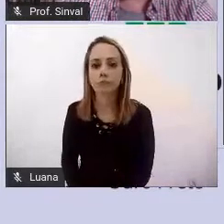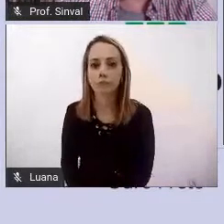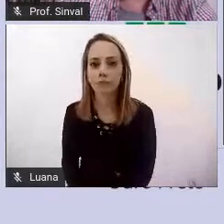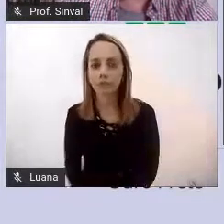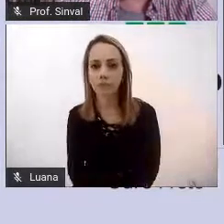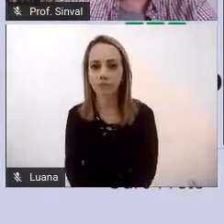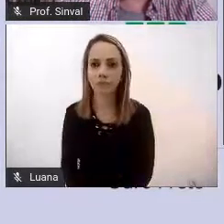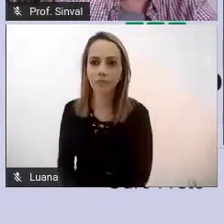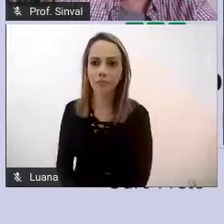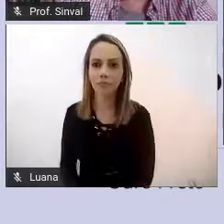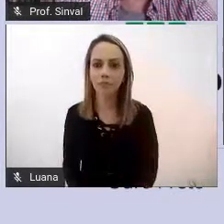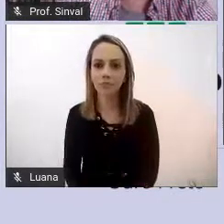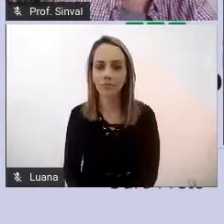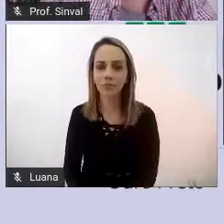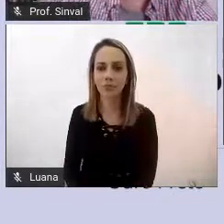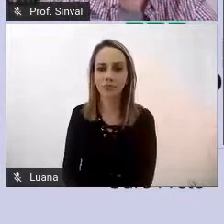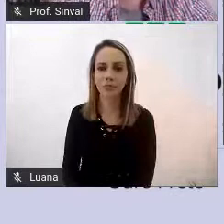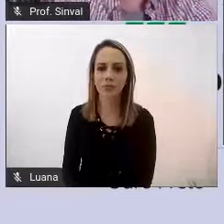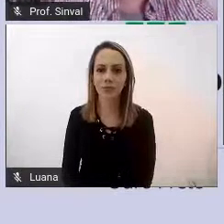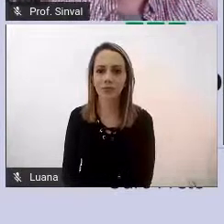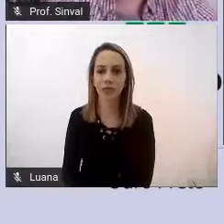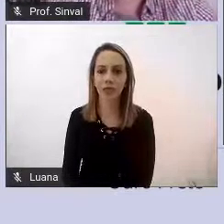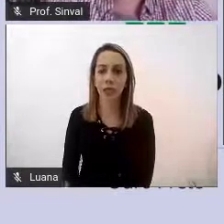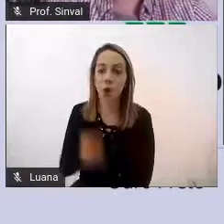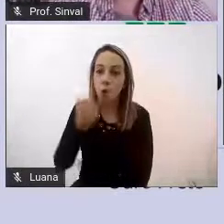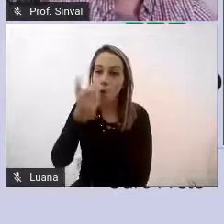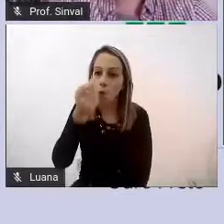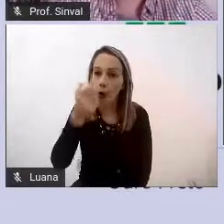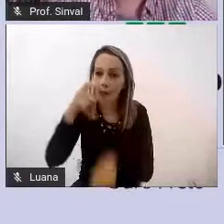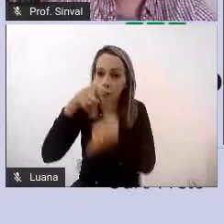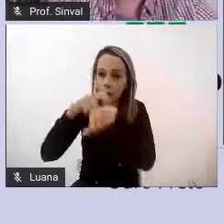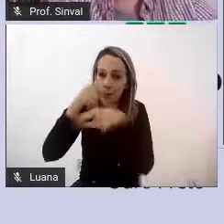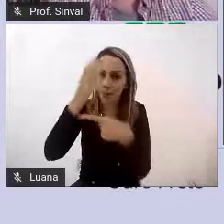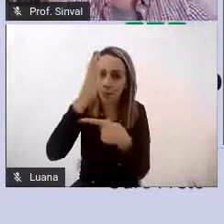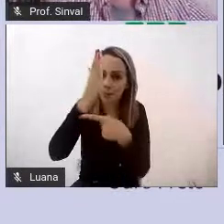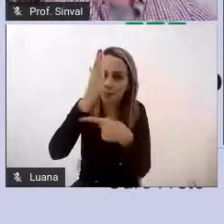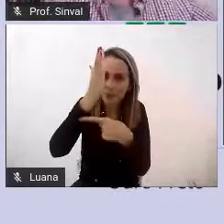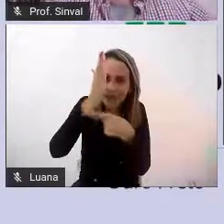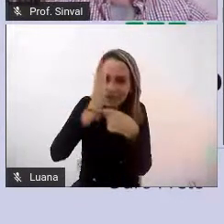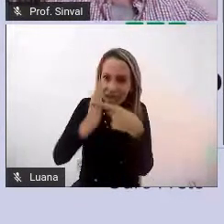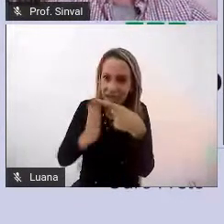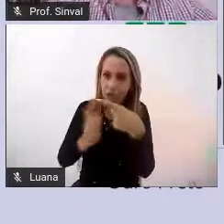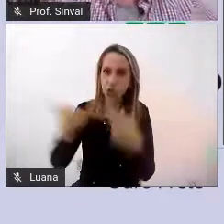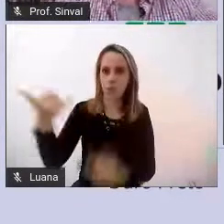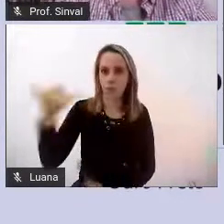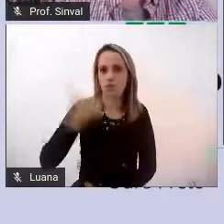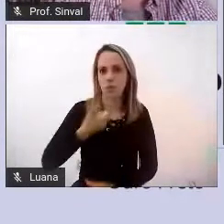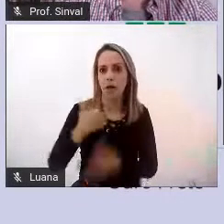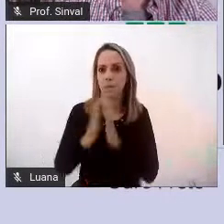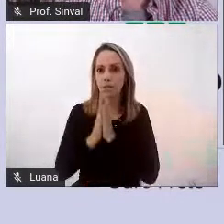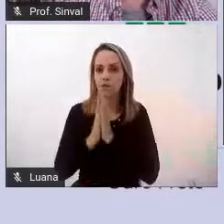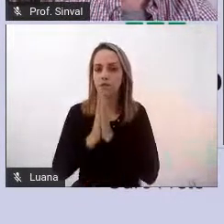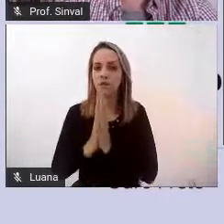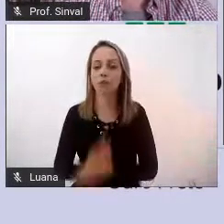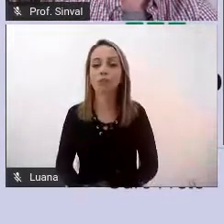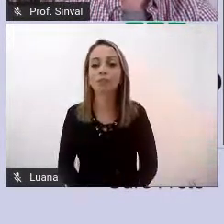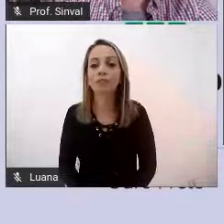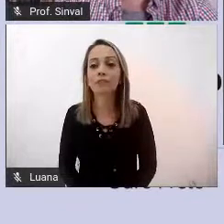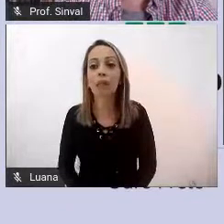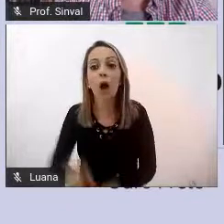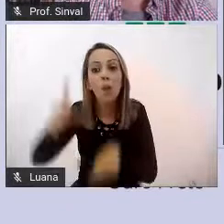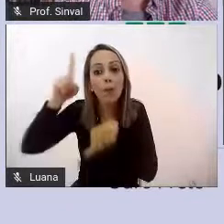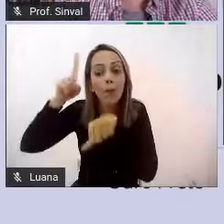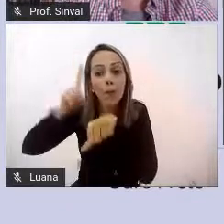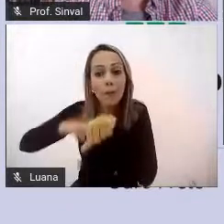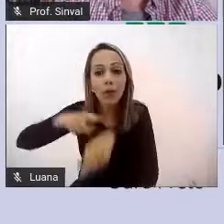Simval, podiam fazer um sinal quando der metade do tempo, por favor. Bom, então, além disso, esse é um momento histórico da